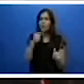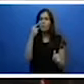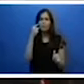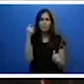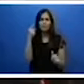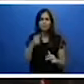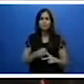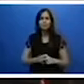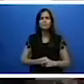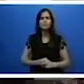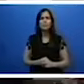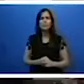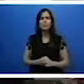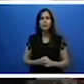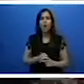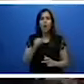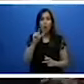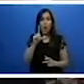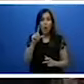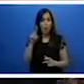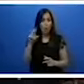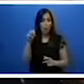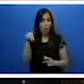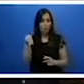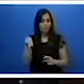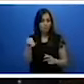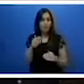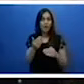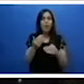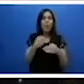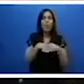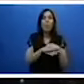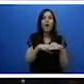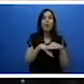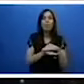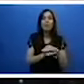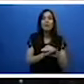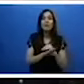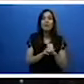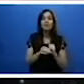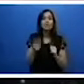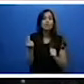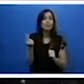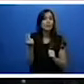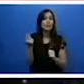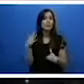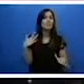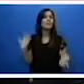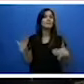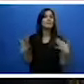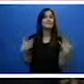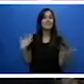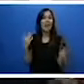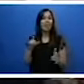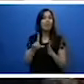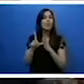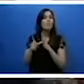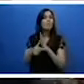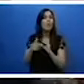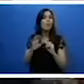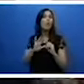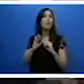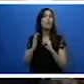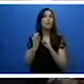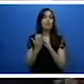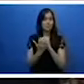acompanha comigo. Luan está guardando dinheiro para fazer um passeio com seus pais logo após acabar